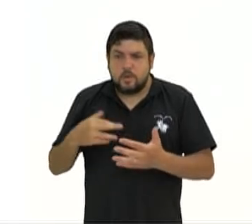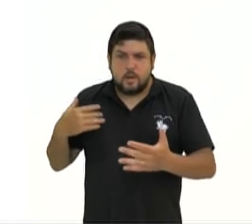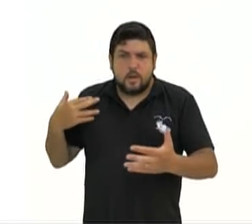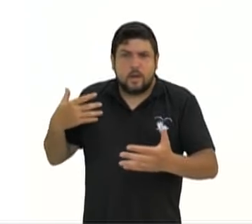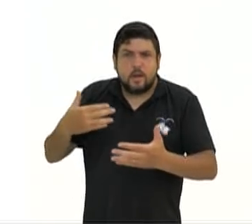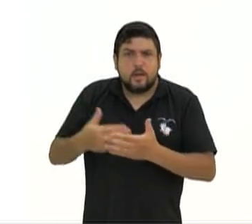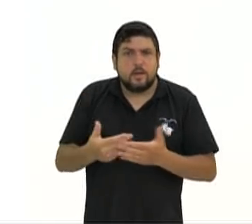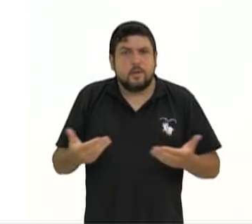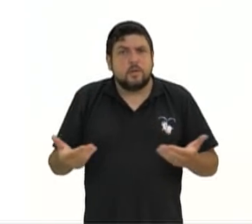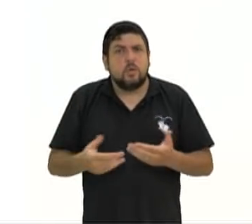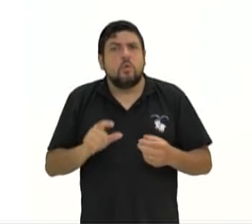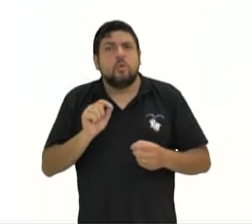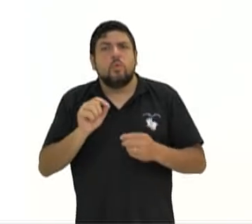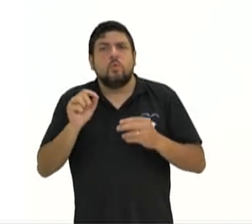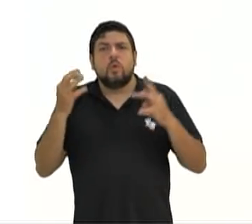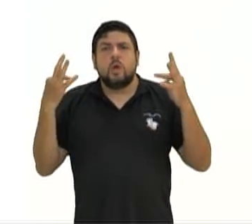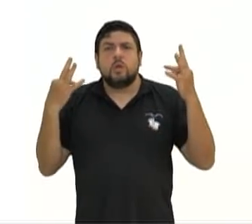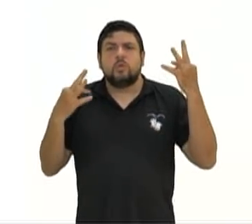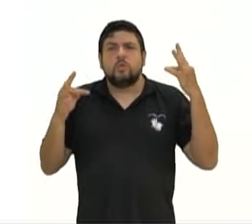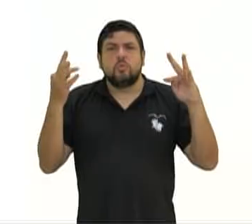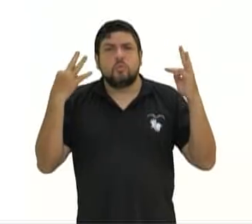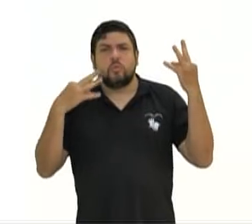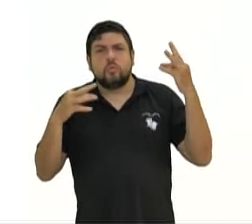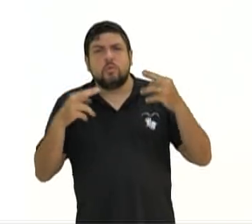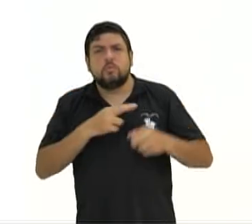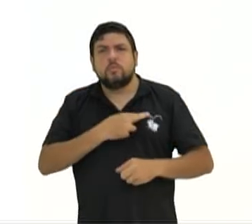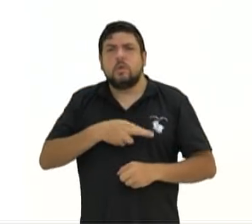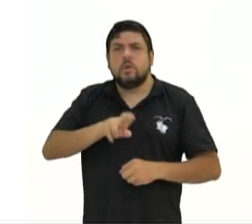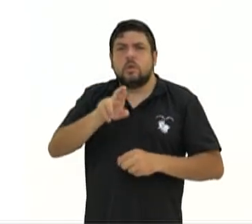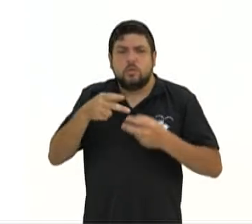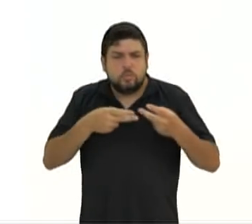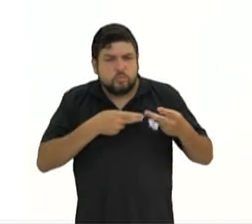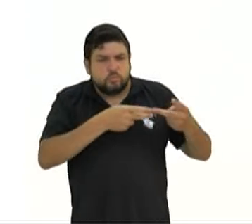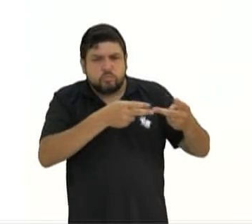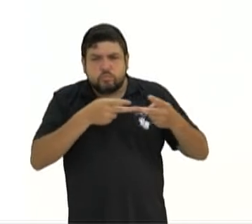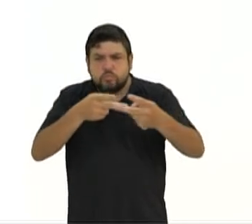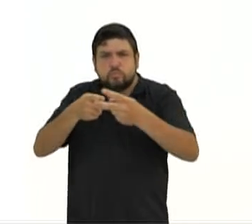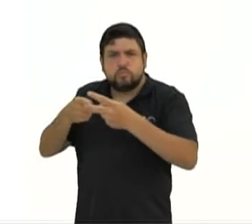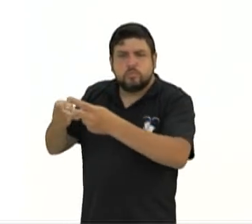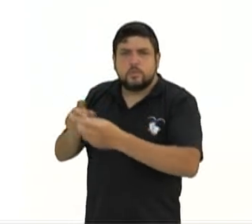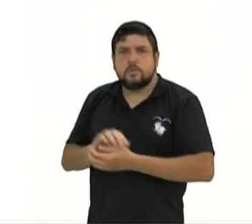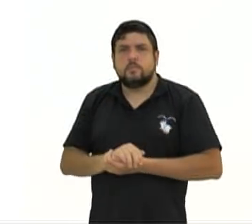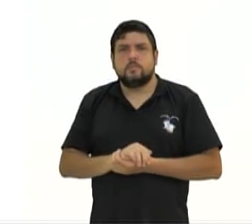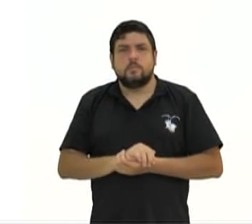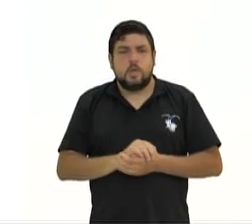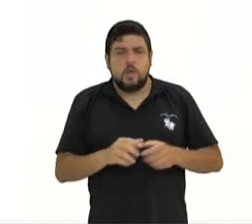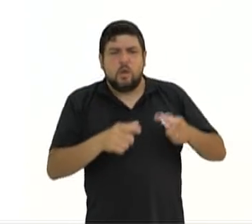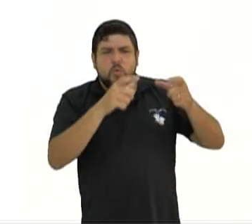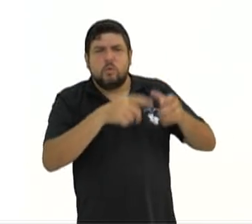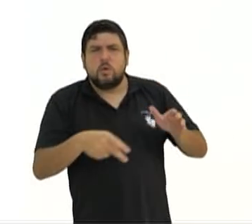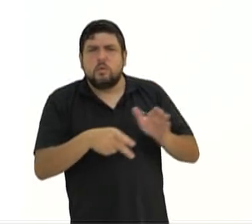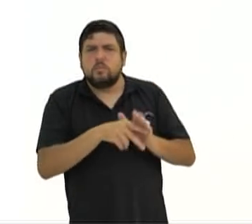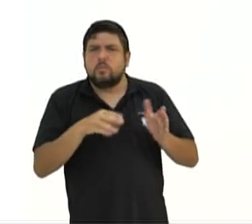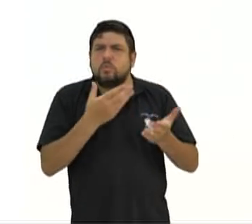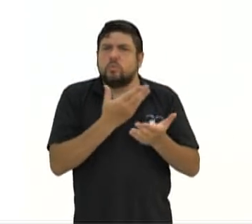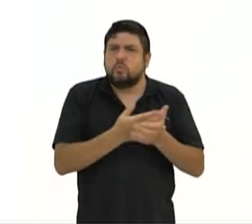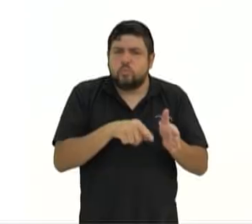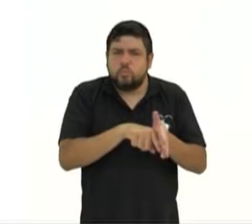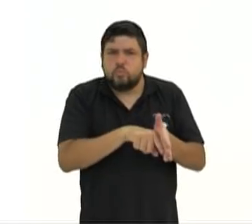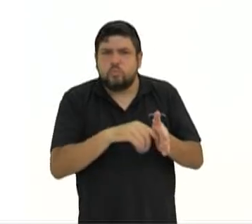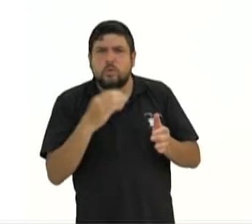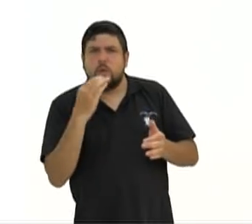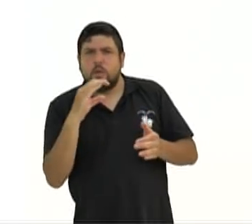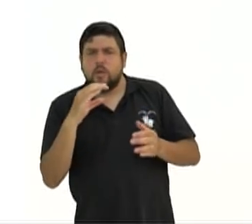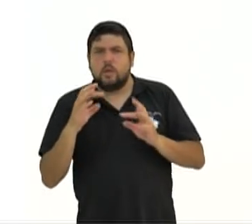turismo religioso que só leva as pessoas nos lugares sagrados. Espaço criado para o estudo da ciência e da tecnologia? Não, o nome